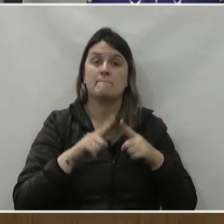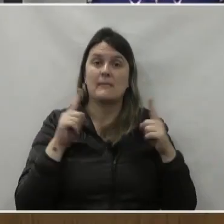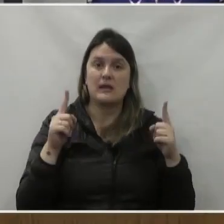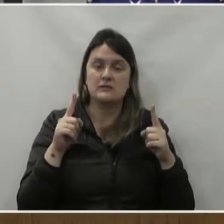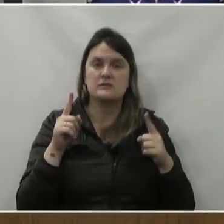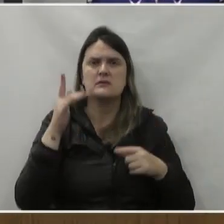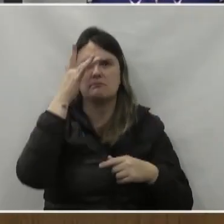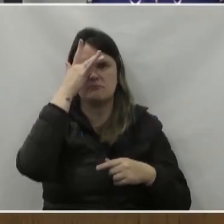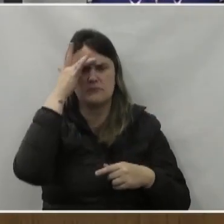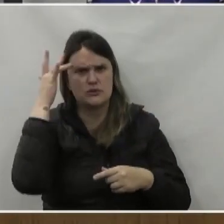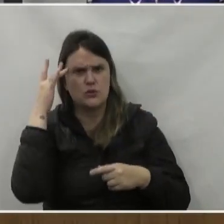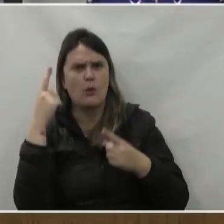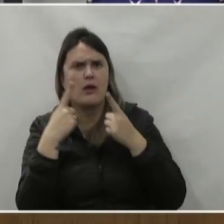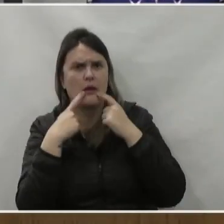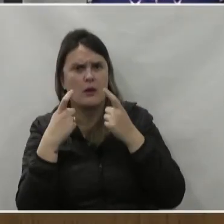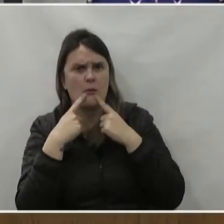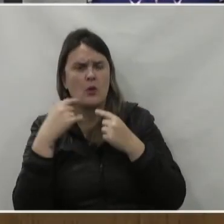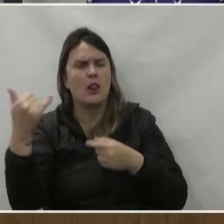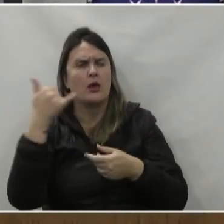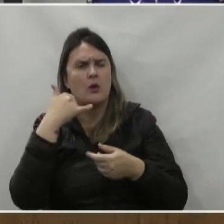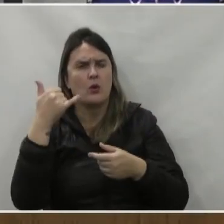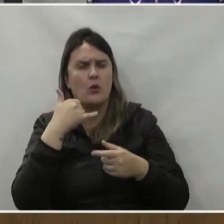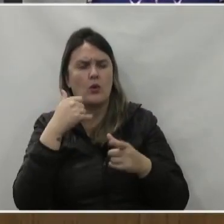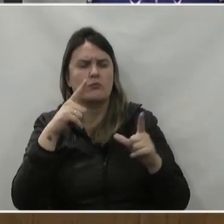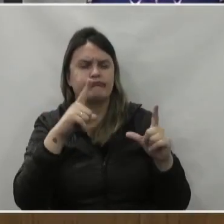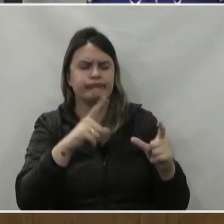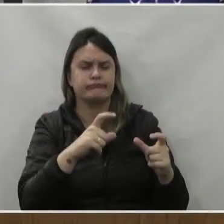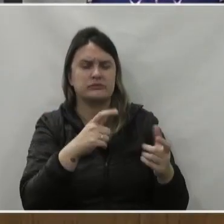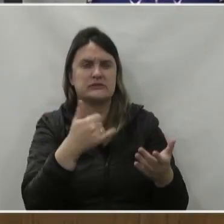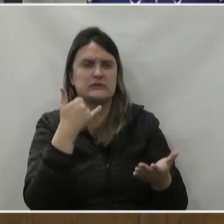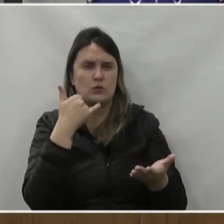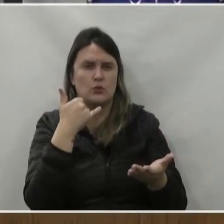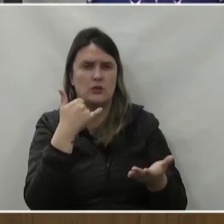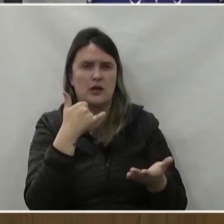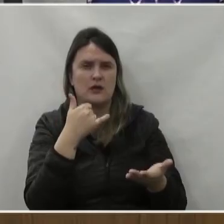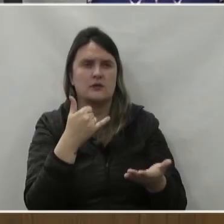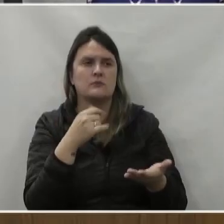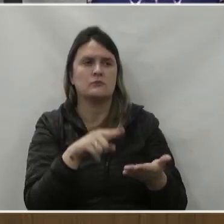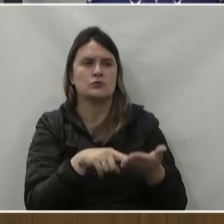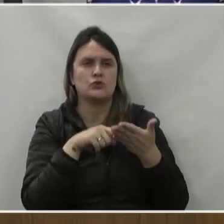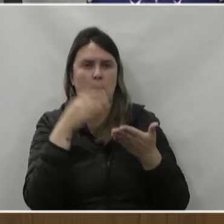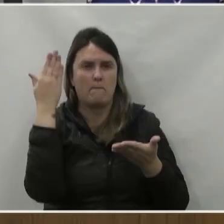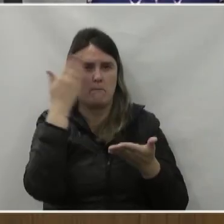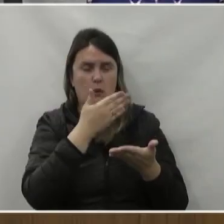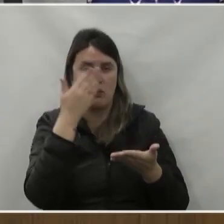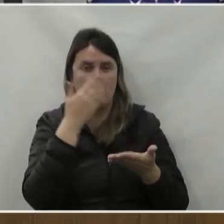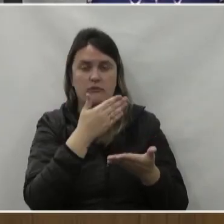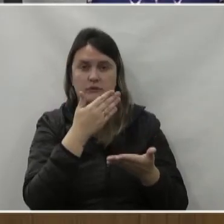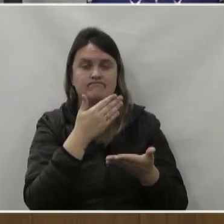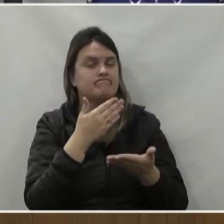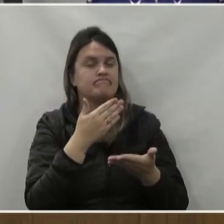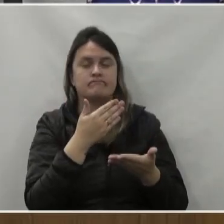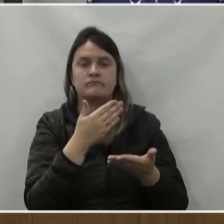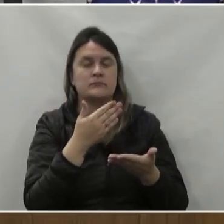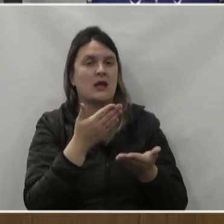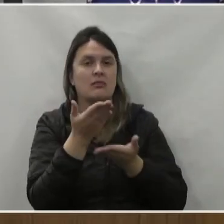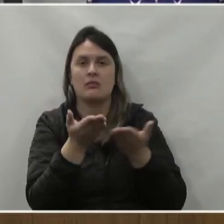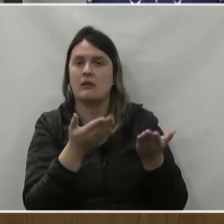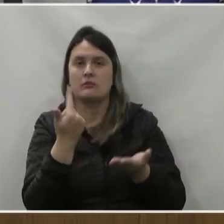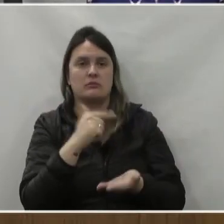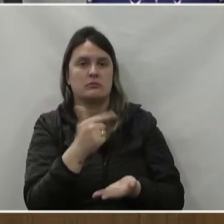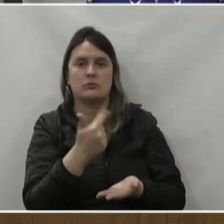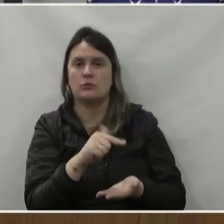chegaram inúmeras reclamações e prints de munícipes a esta vereadora que comprovam que o plantão não está